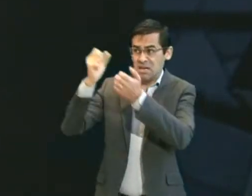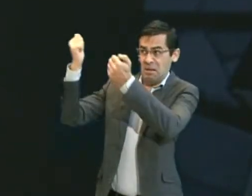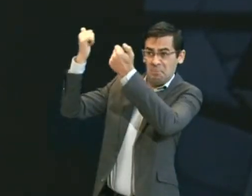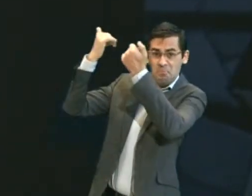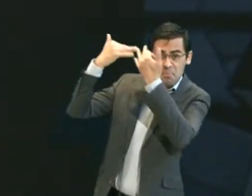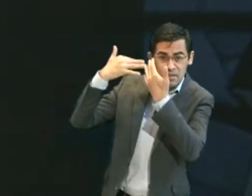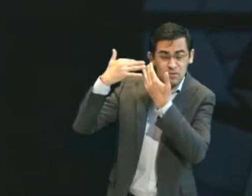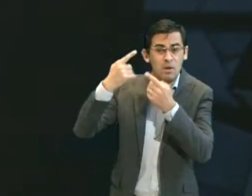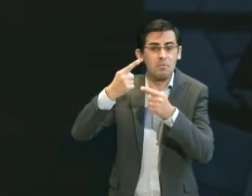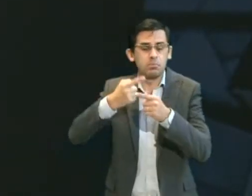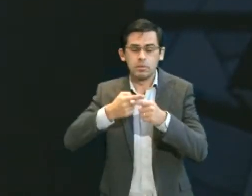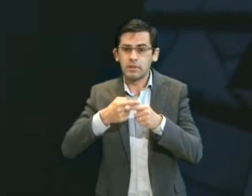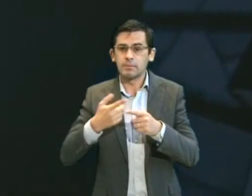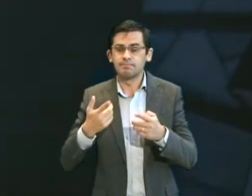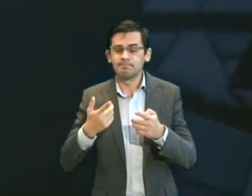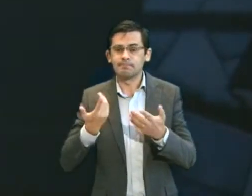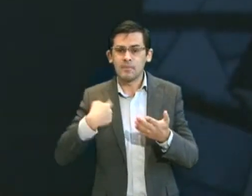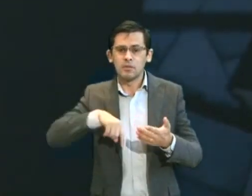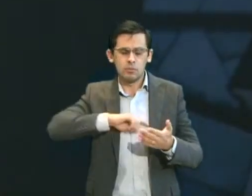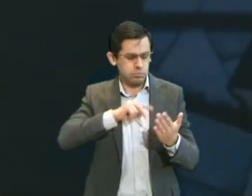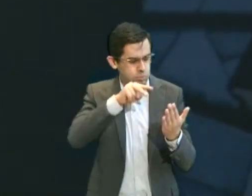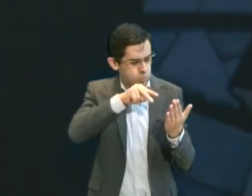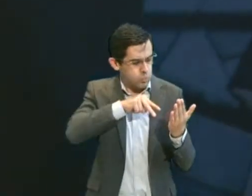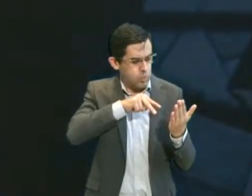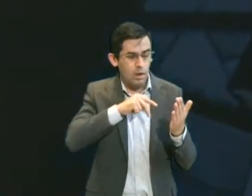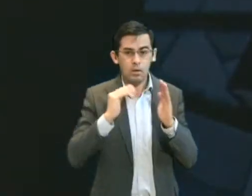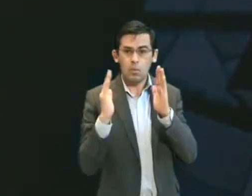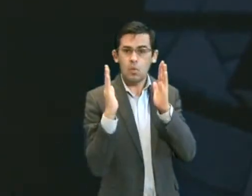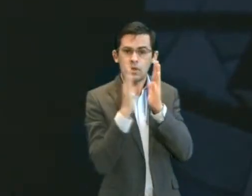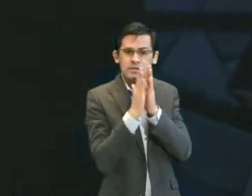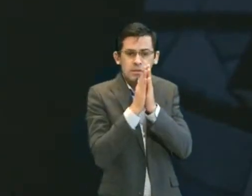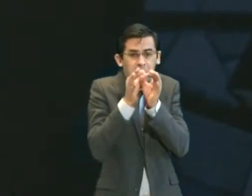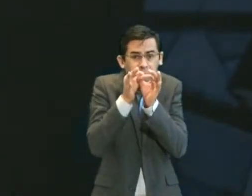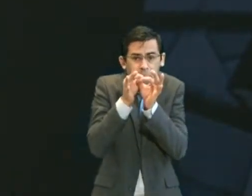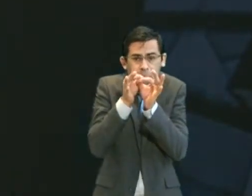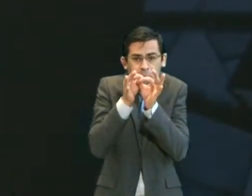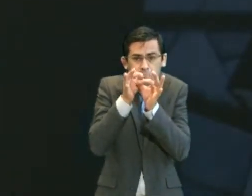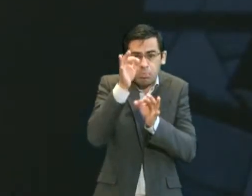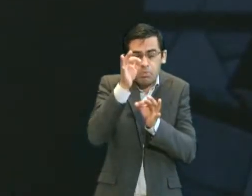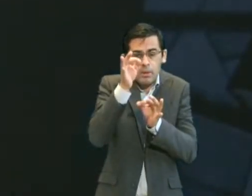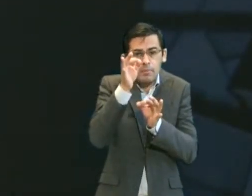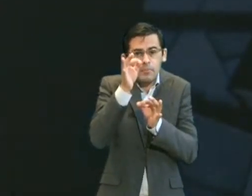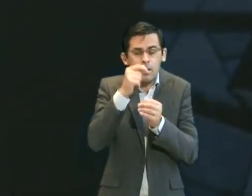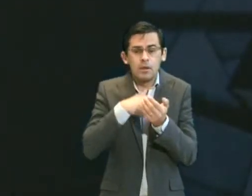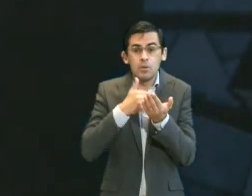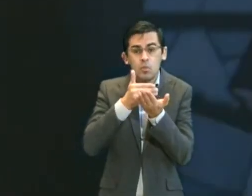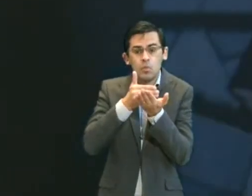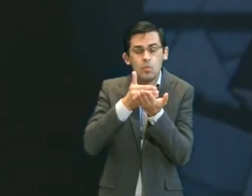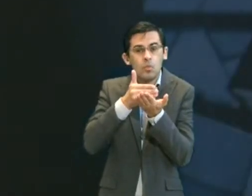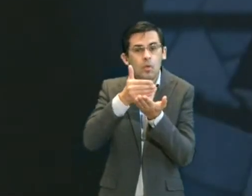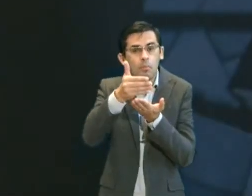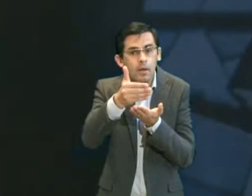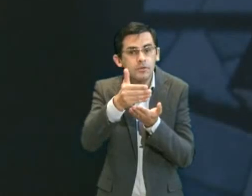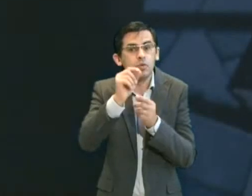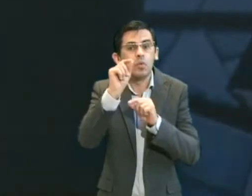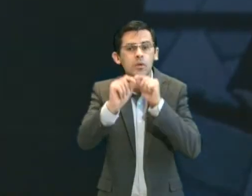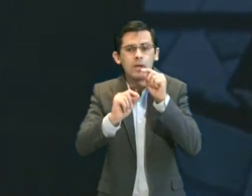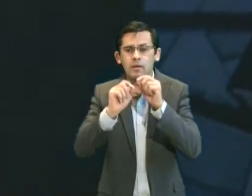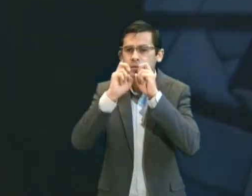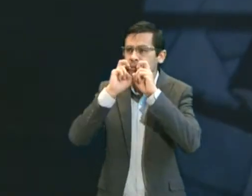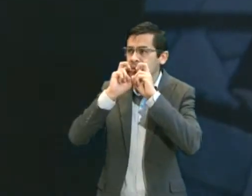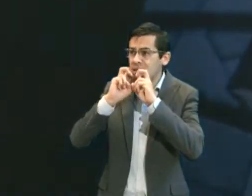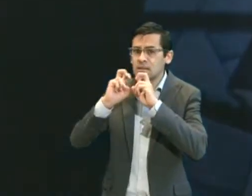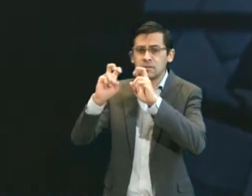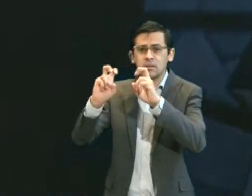E é interessante porque nessa oração curta, ele começa primeiro declarando